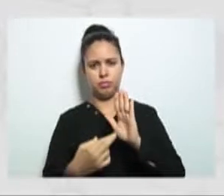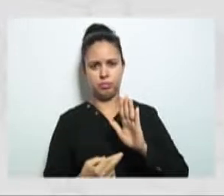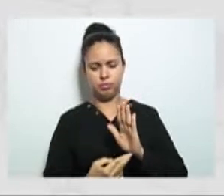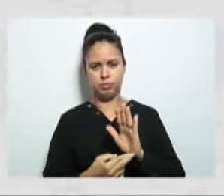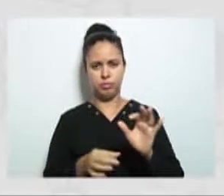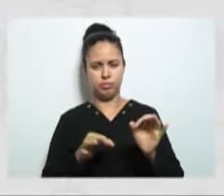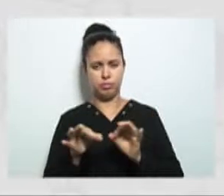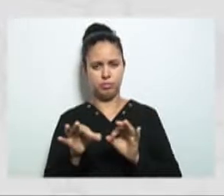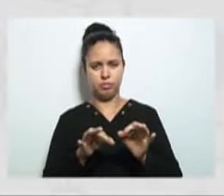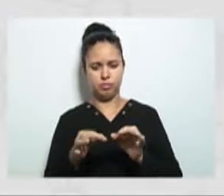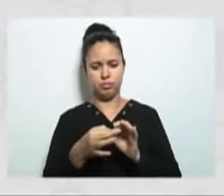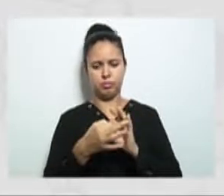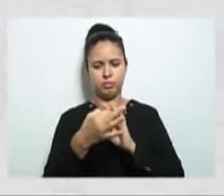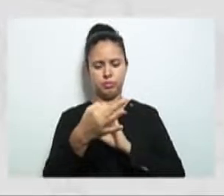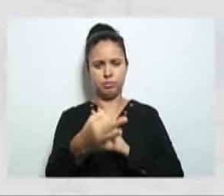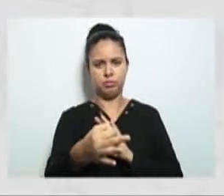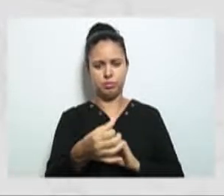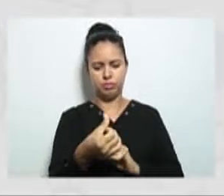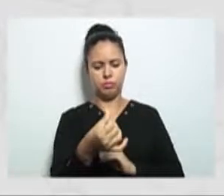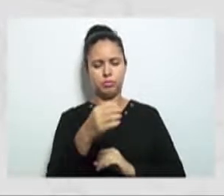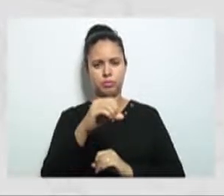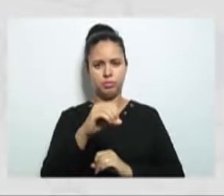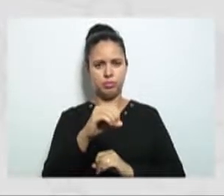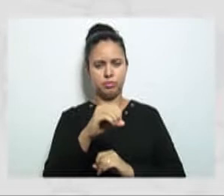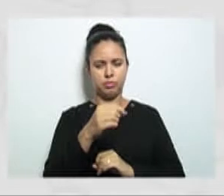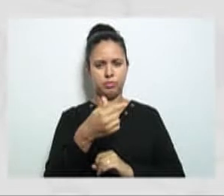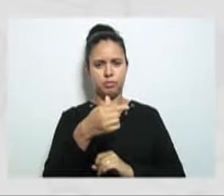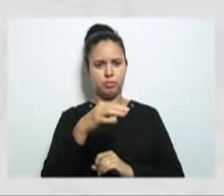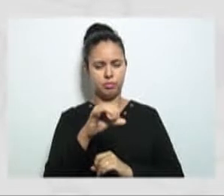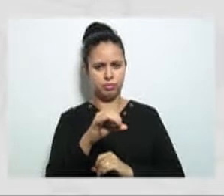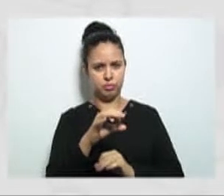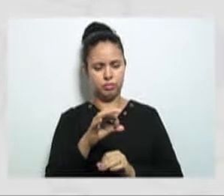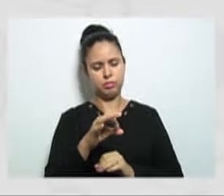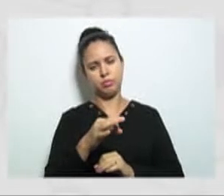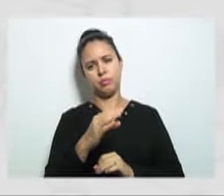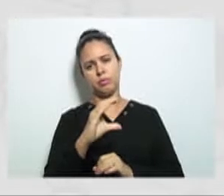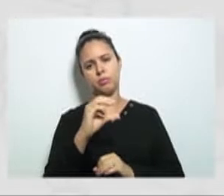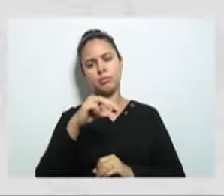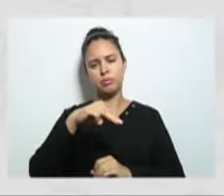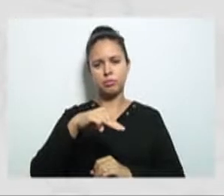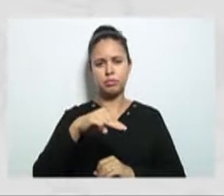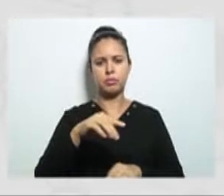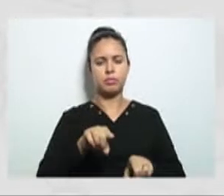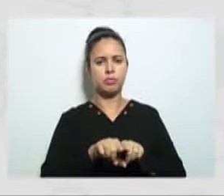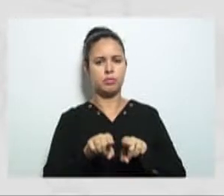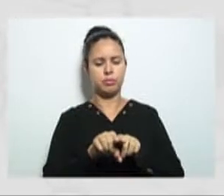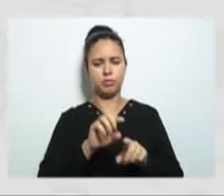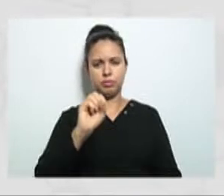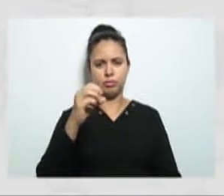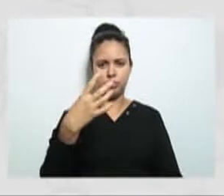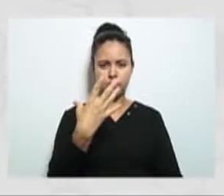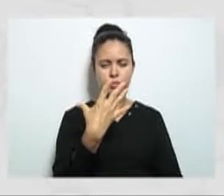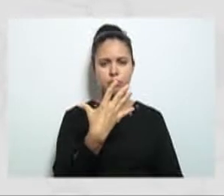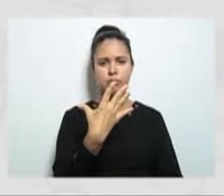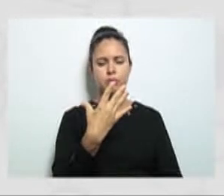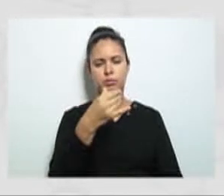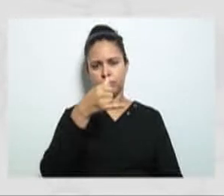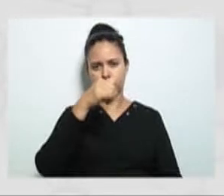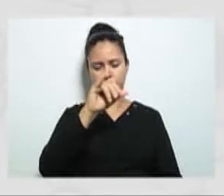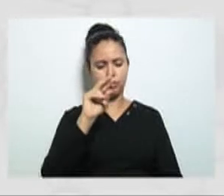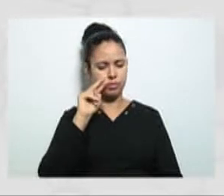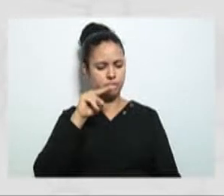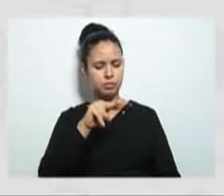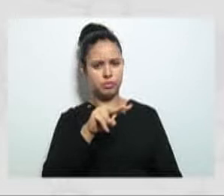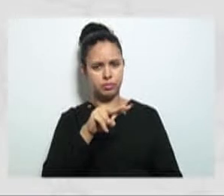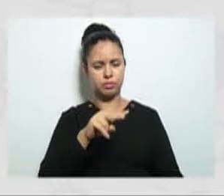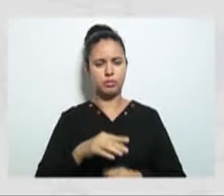de 60 e 70 centímetros de altura. Evitar se posicionar de forma que as luzes impeçam a visualização da tela, né? Tem